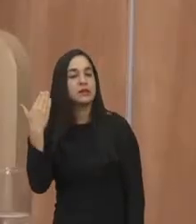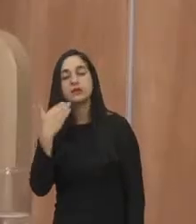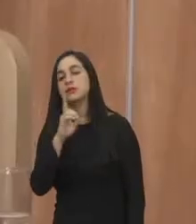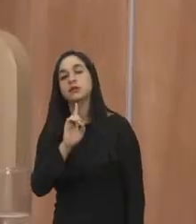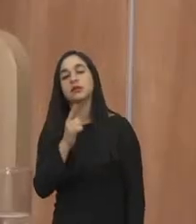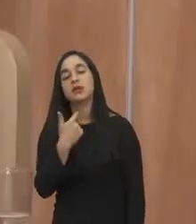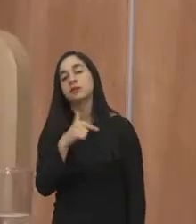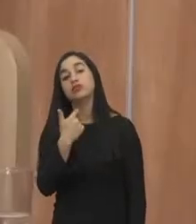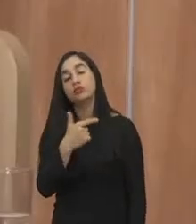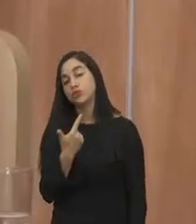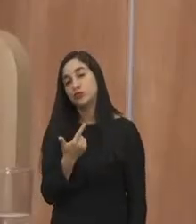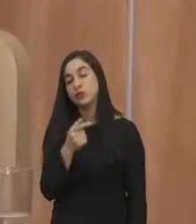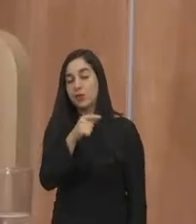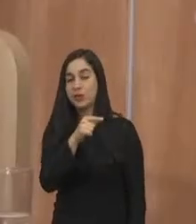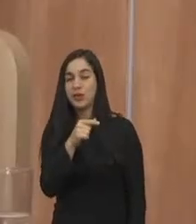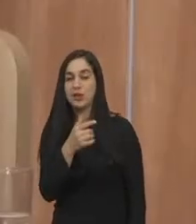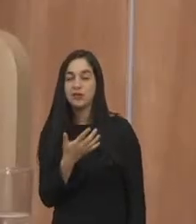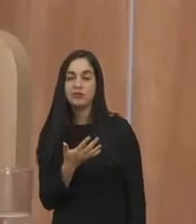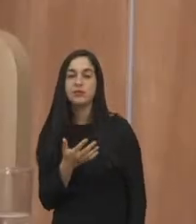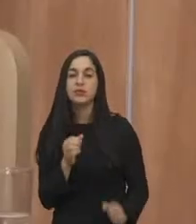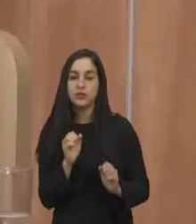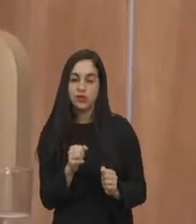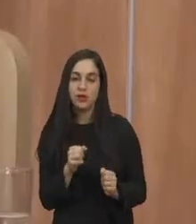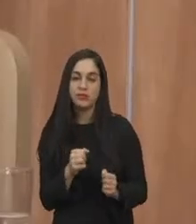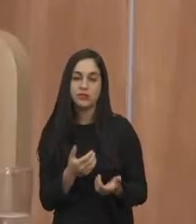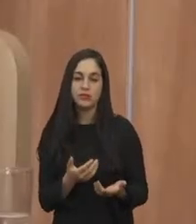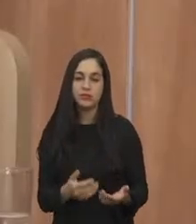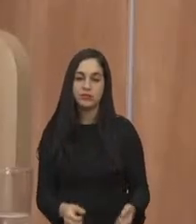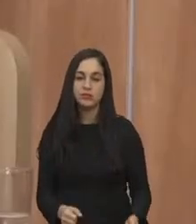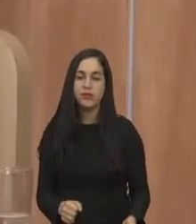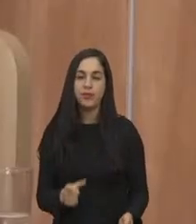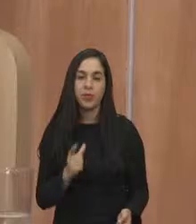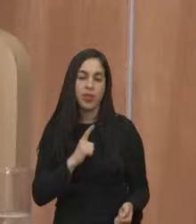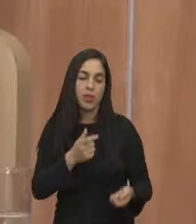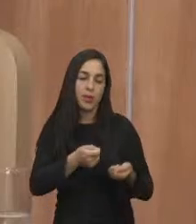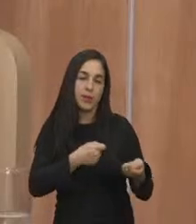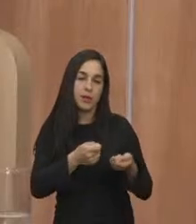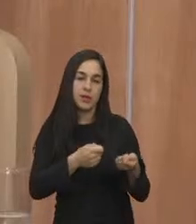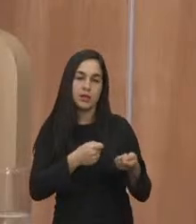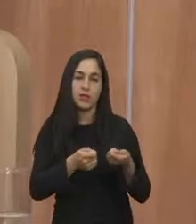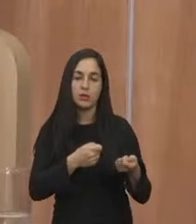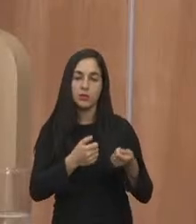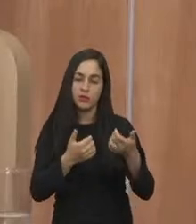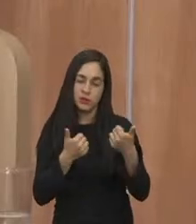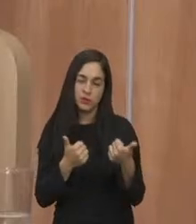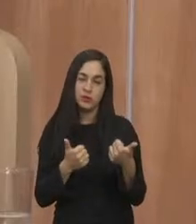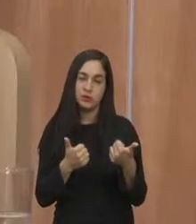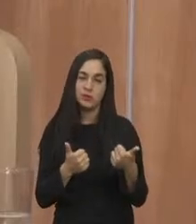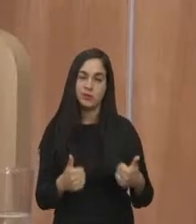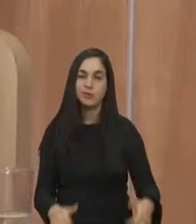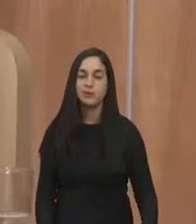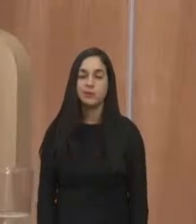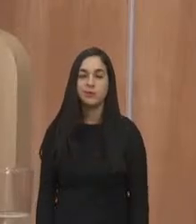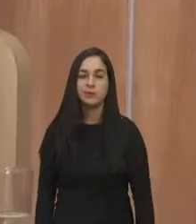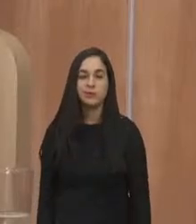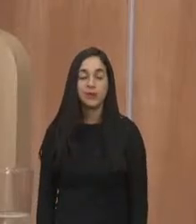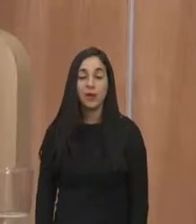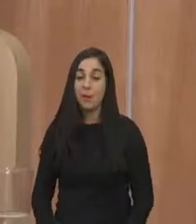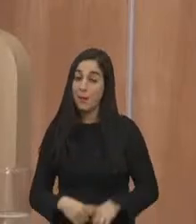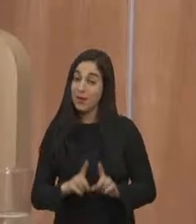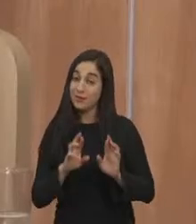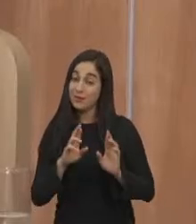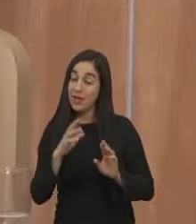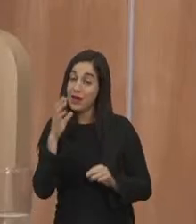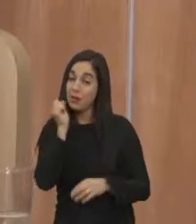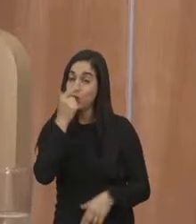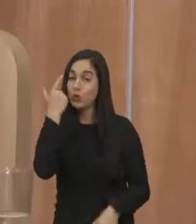lato sensu, e sim já partir para o estrito sensu na área da administração. Tá bom? Mas logo vai sair. Faz tempo